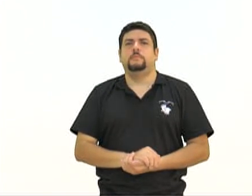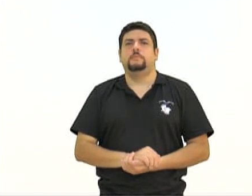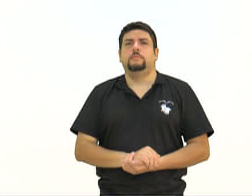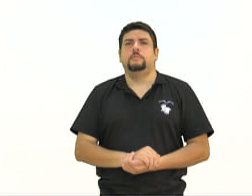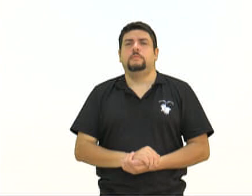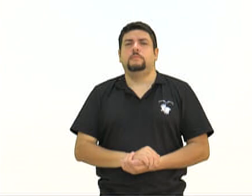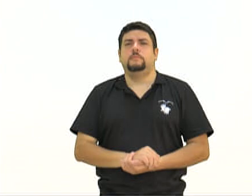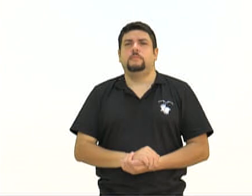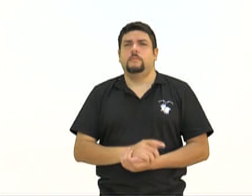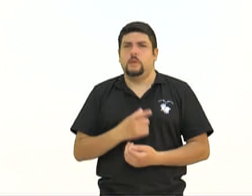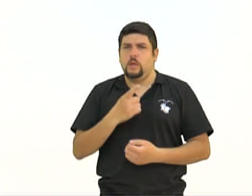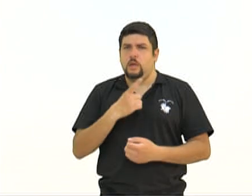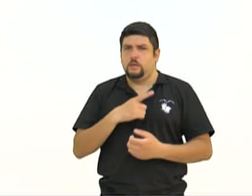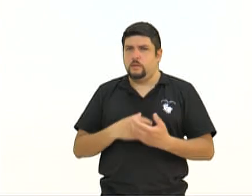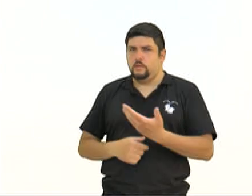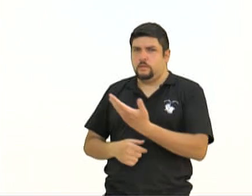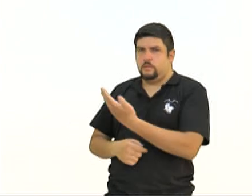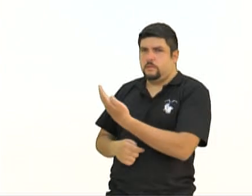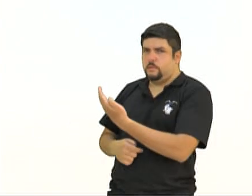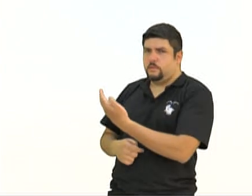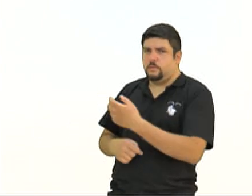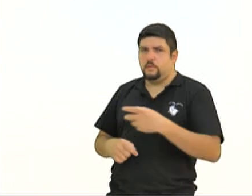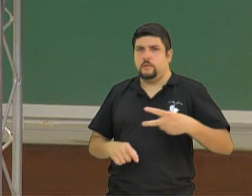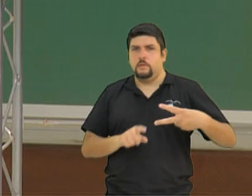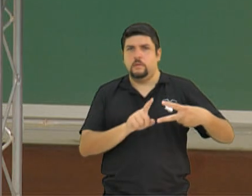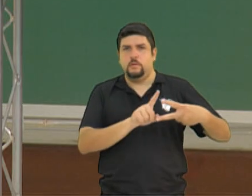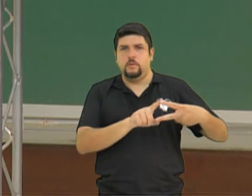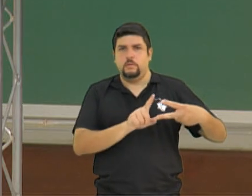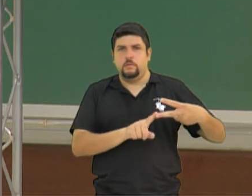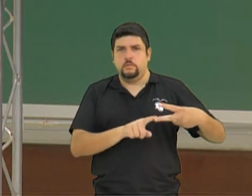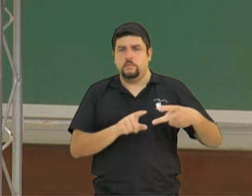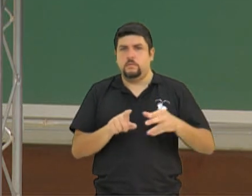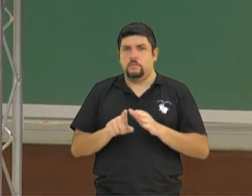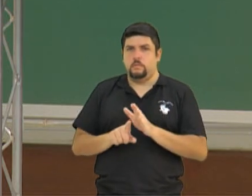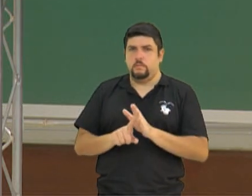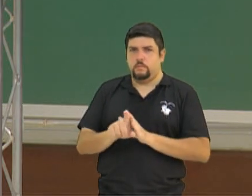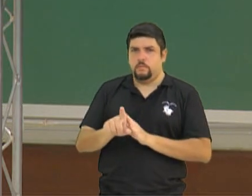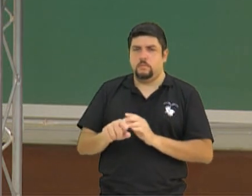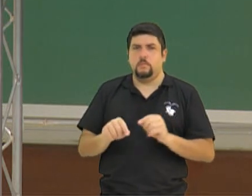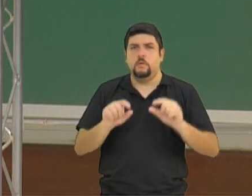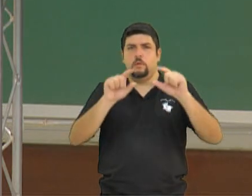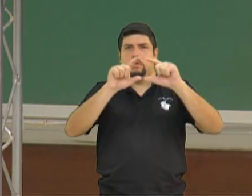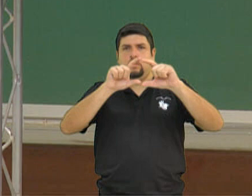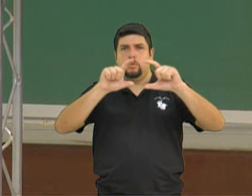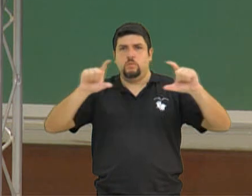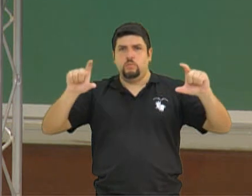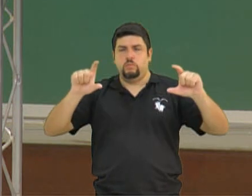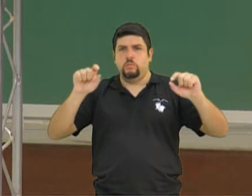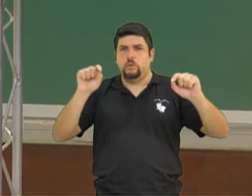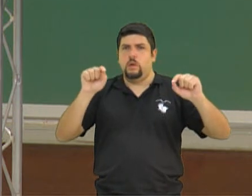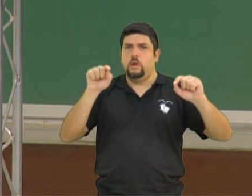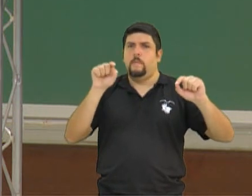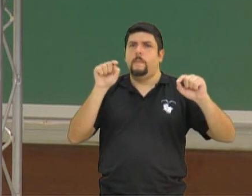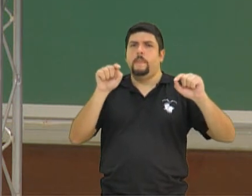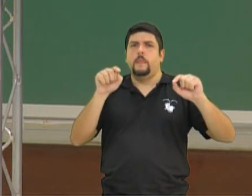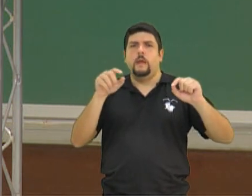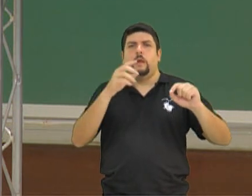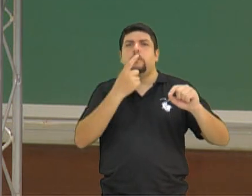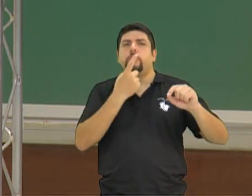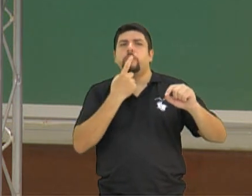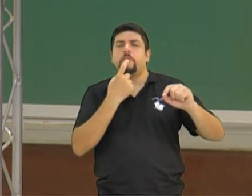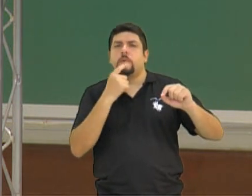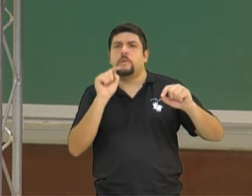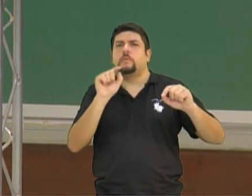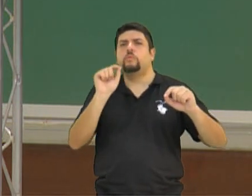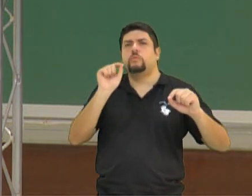eu tenho aqui duas perguntas, tá? Justamente sobre esse pedacinho de um texto, um outro texto, tá? Não é o anterior, não. Que